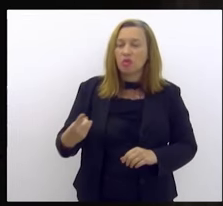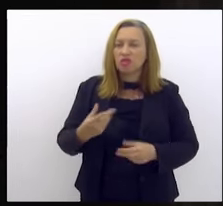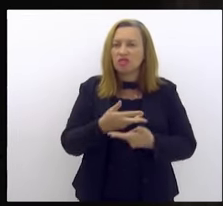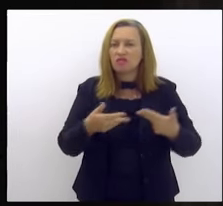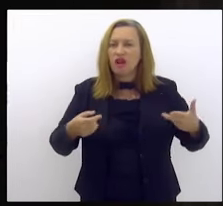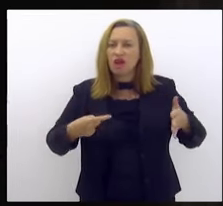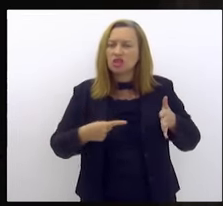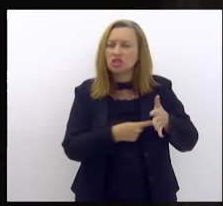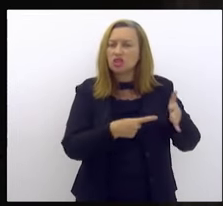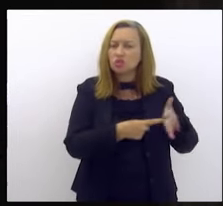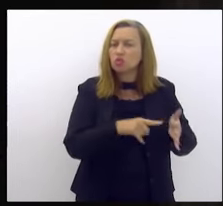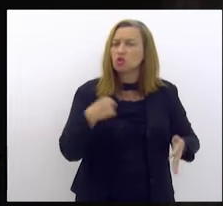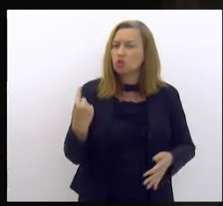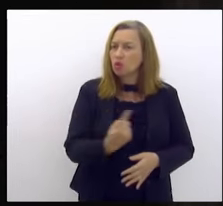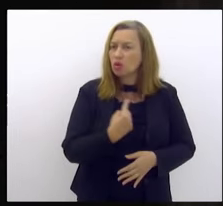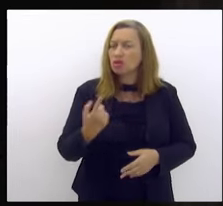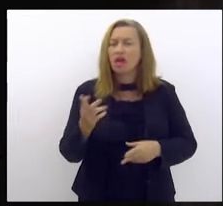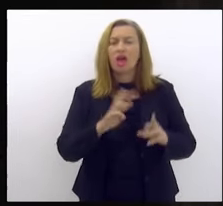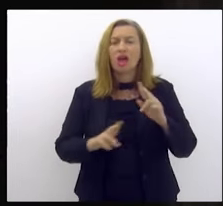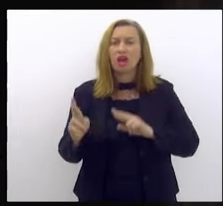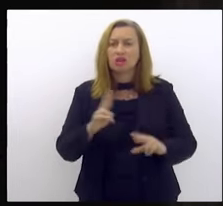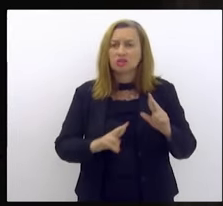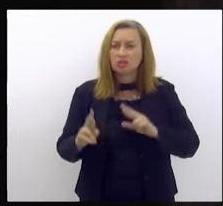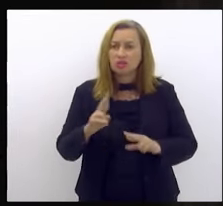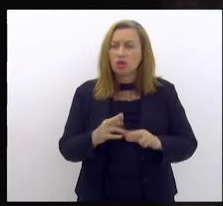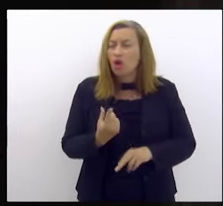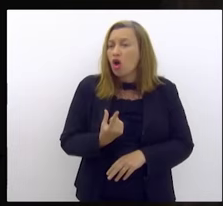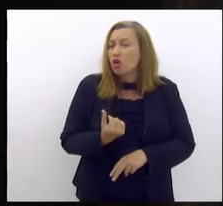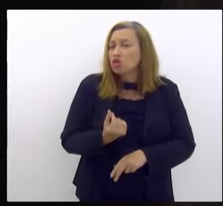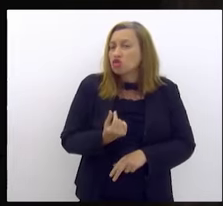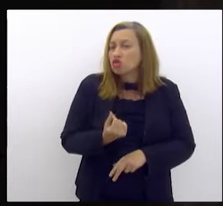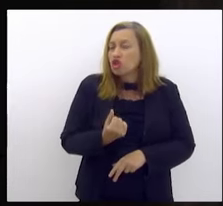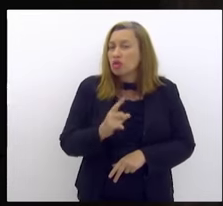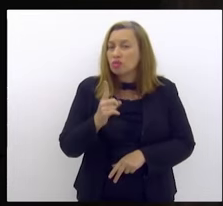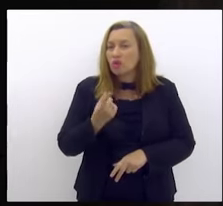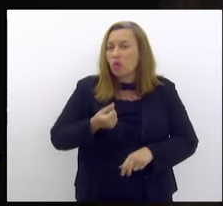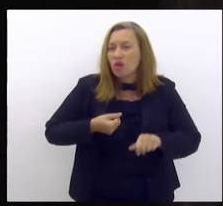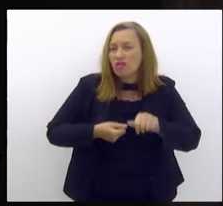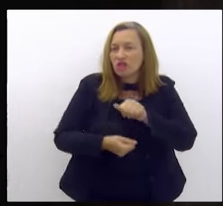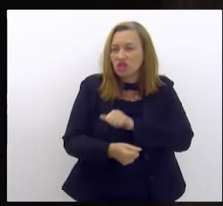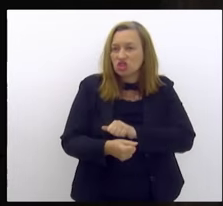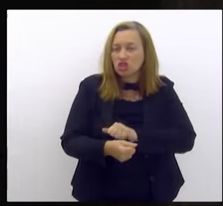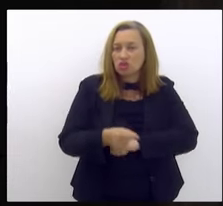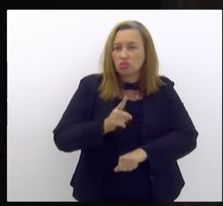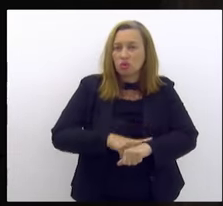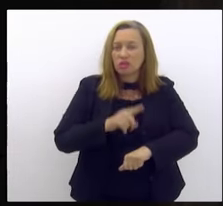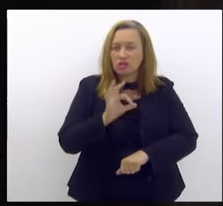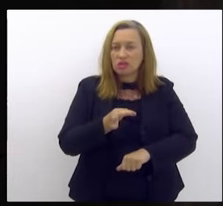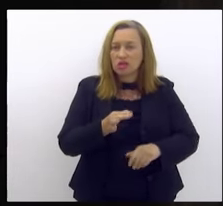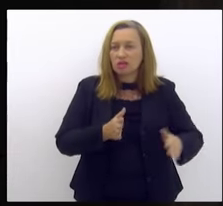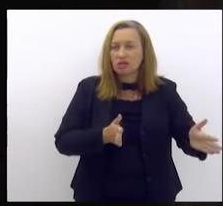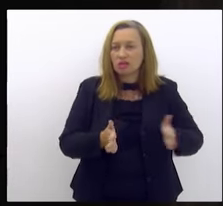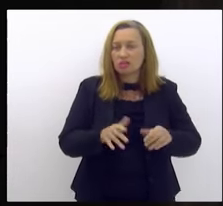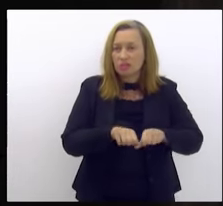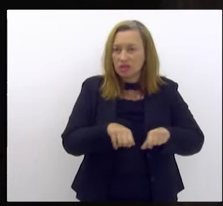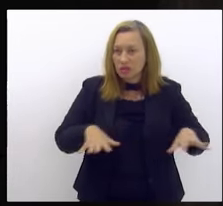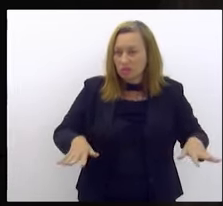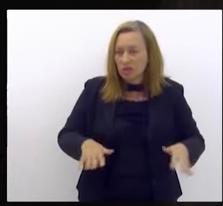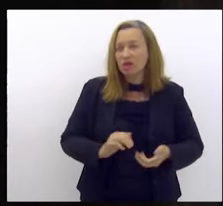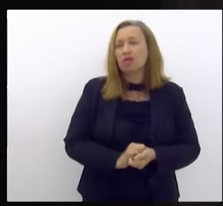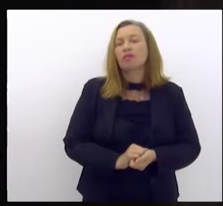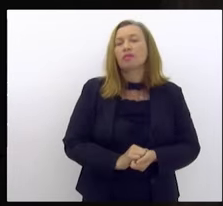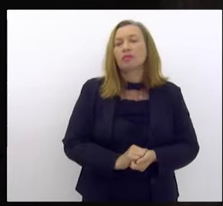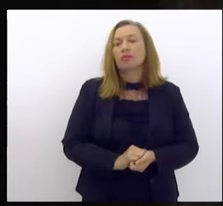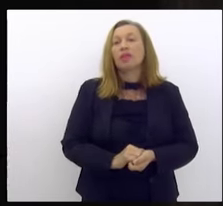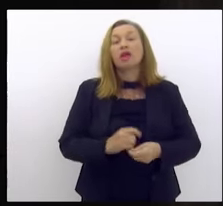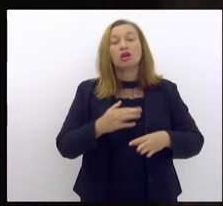denúncias nossas em relação, relativas ao dinheiro mal empregado, no momento sensível e pandêmico, a qual o